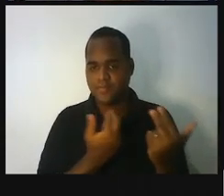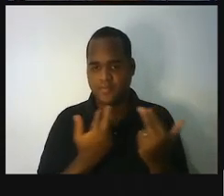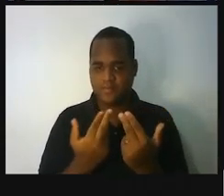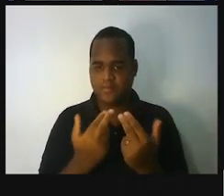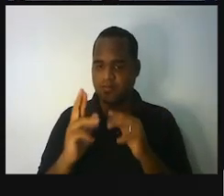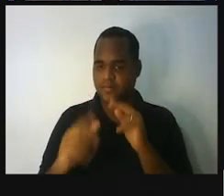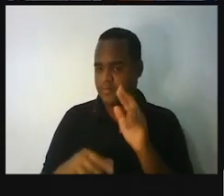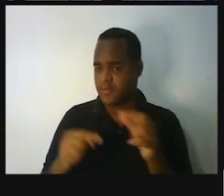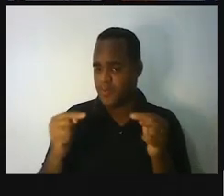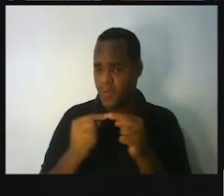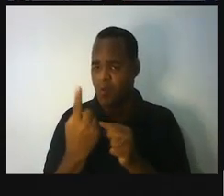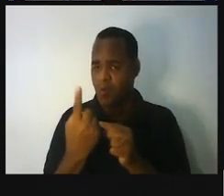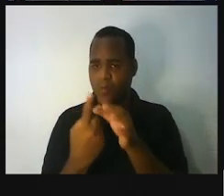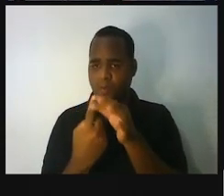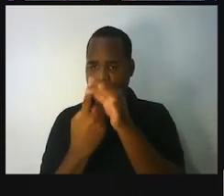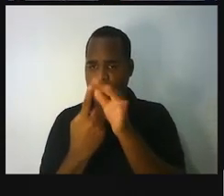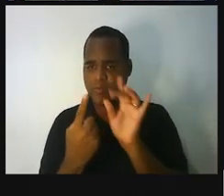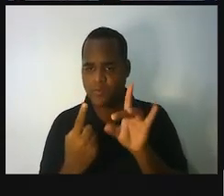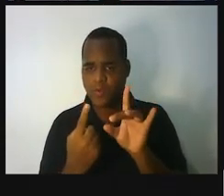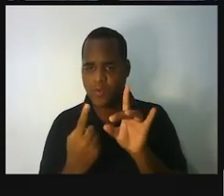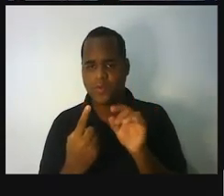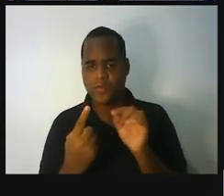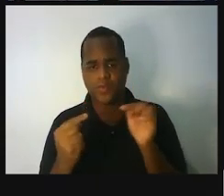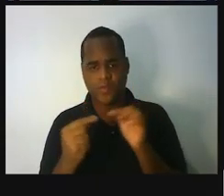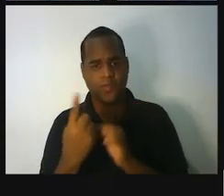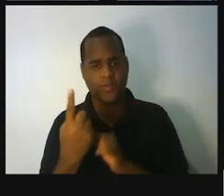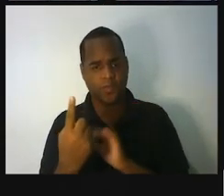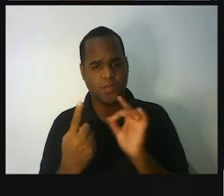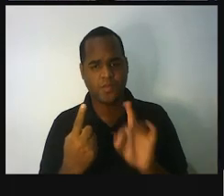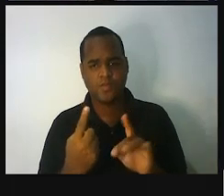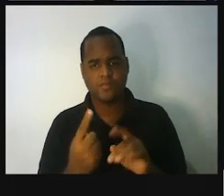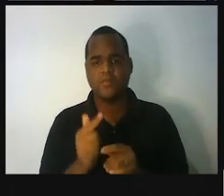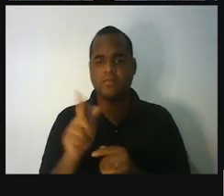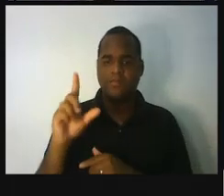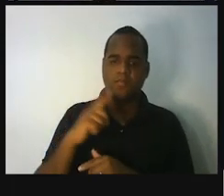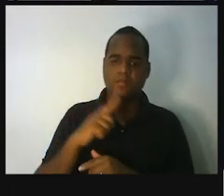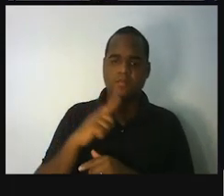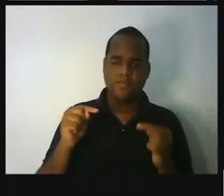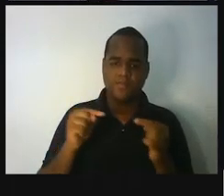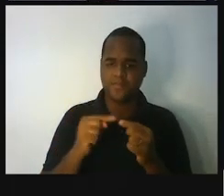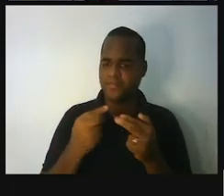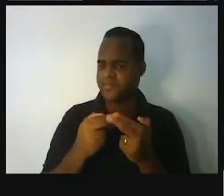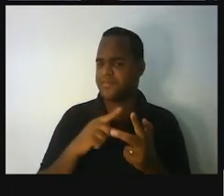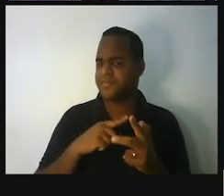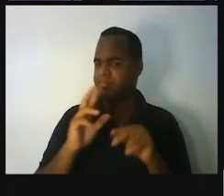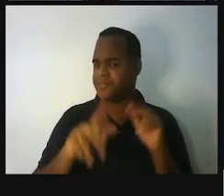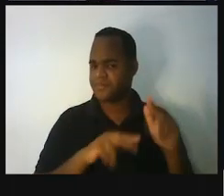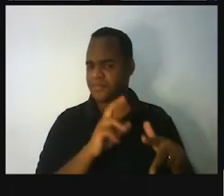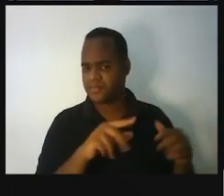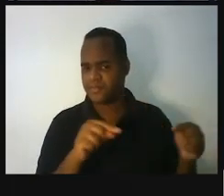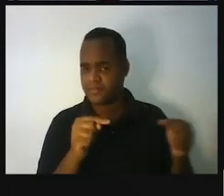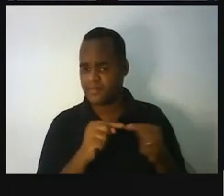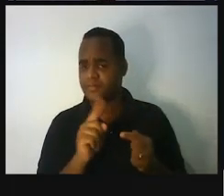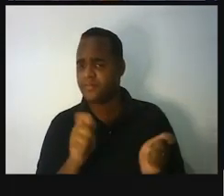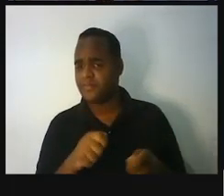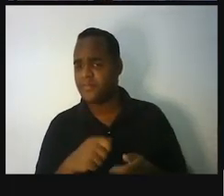são uma só unidade de medida? Ou são unidades de medidas diferentes? E